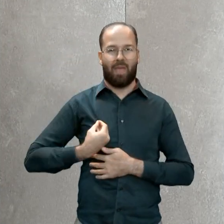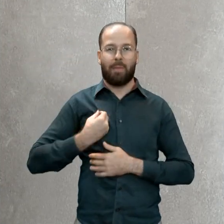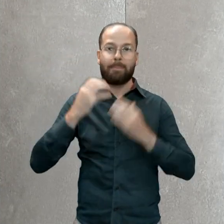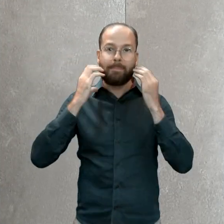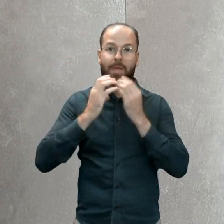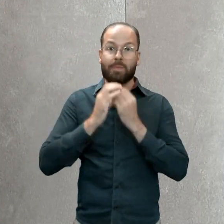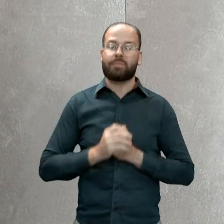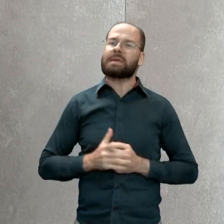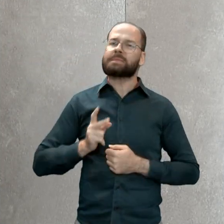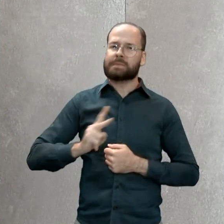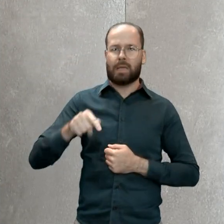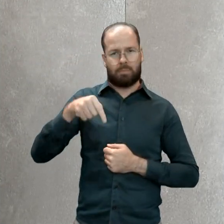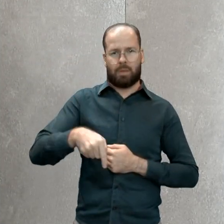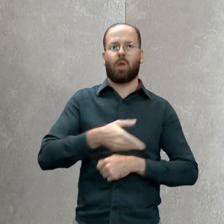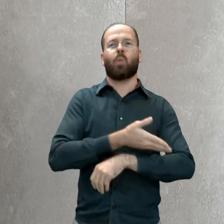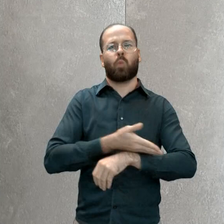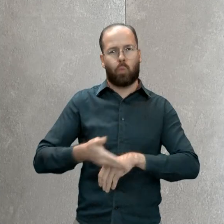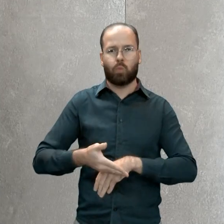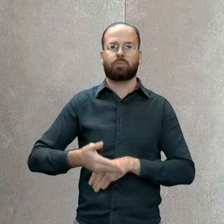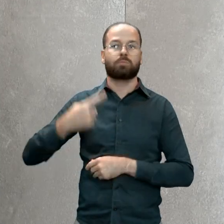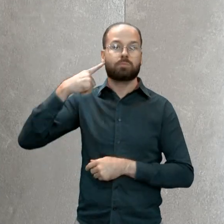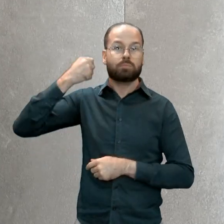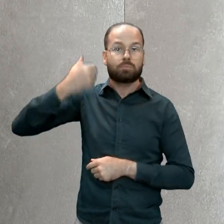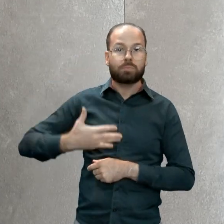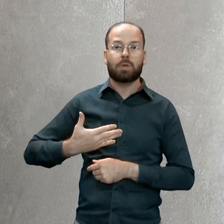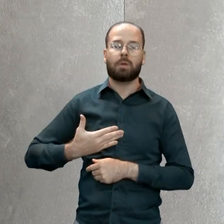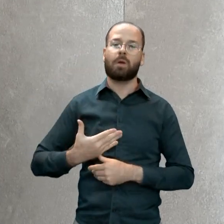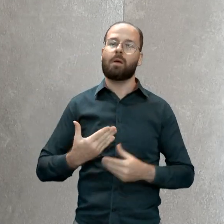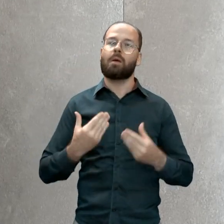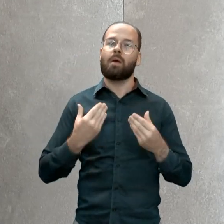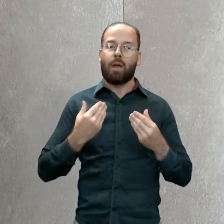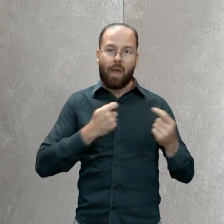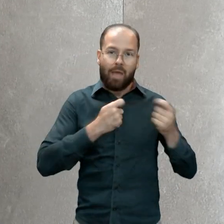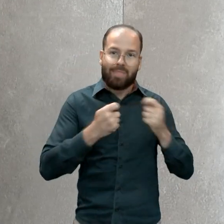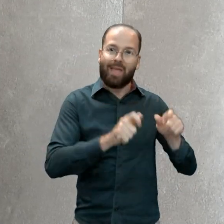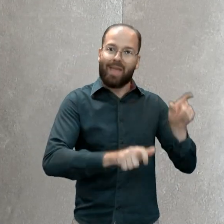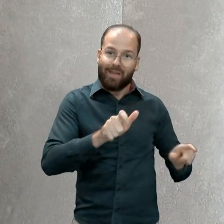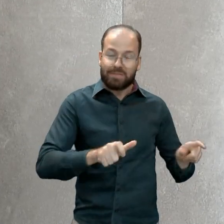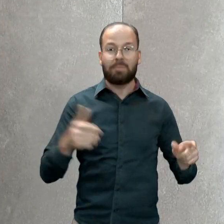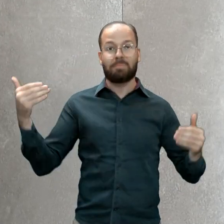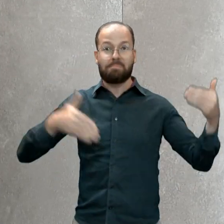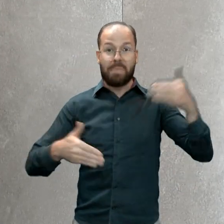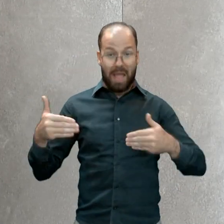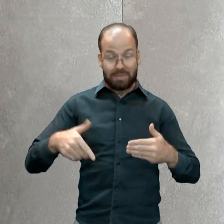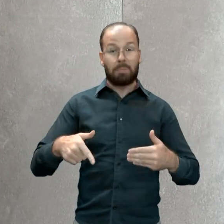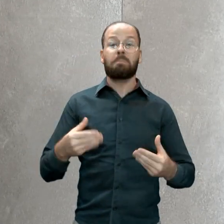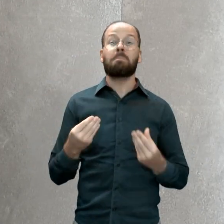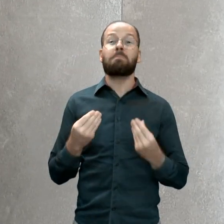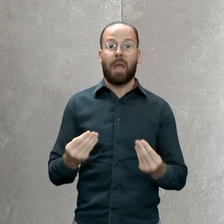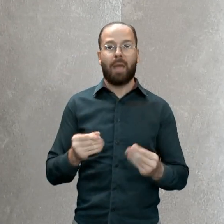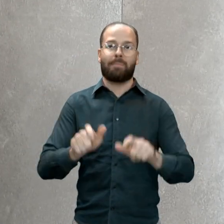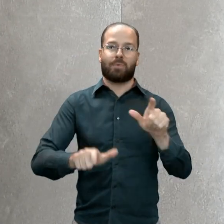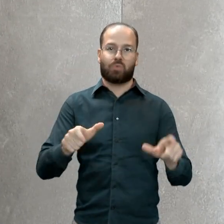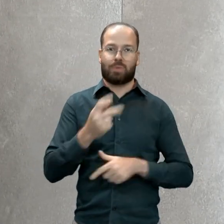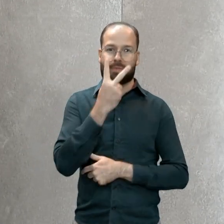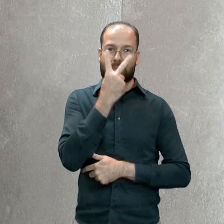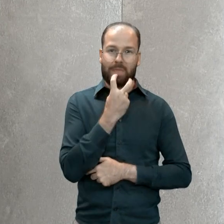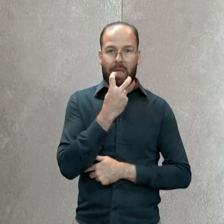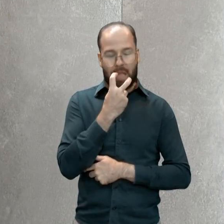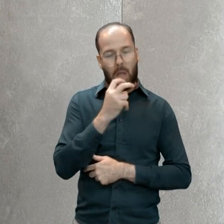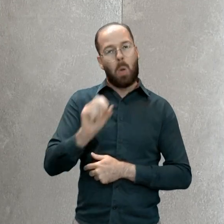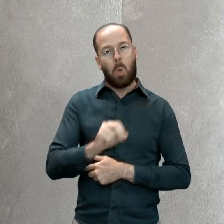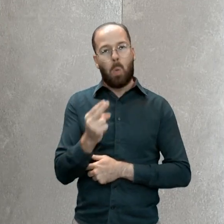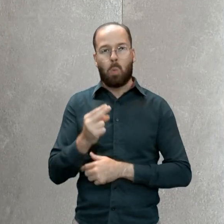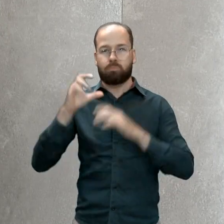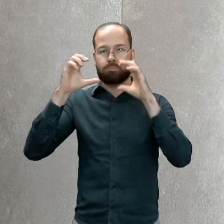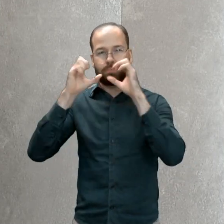faz a descrição de todos os nossos entrevistados, de todas as pessoas que participam aqui do programa, para o nosso público cego e de baixa visão.